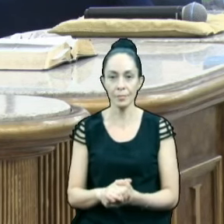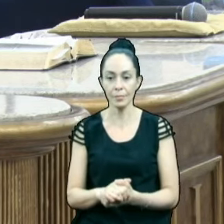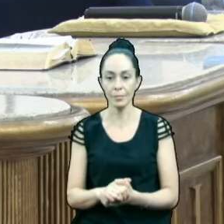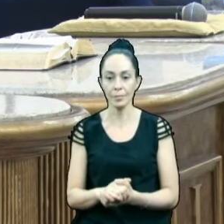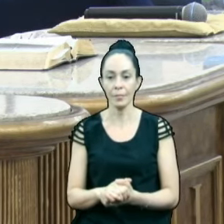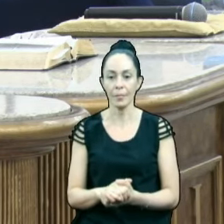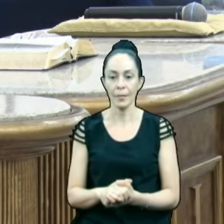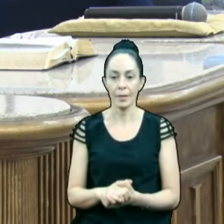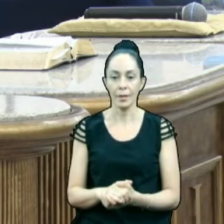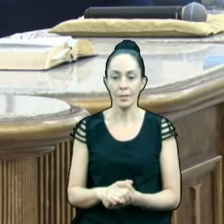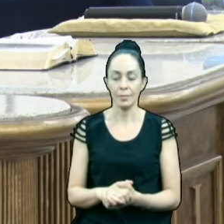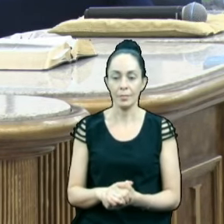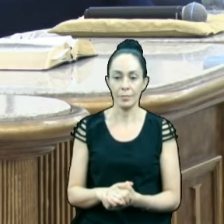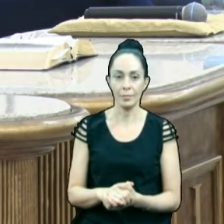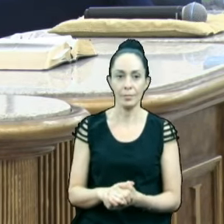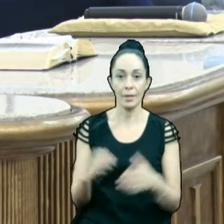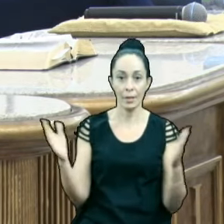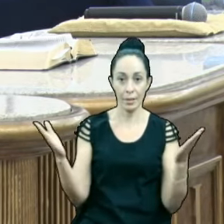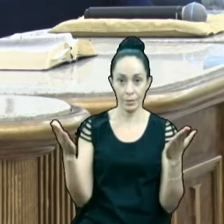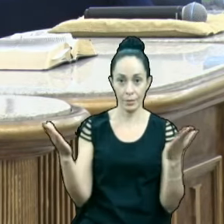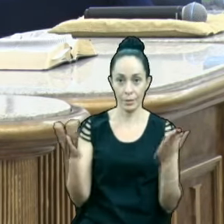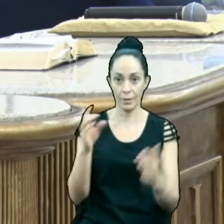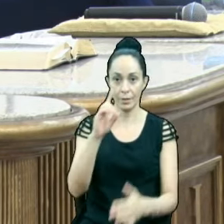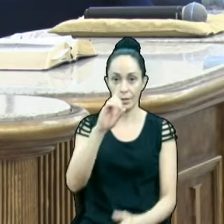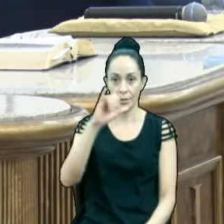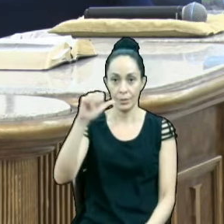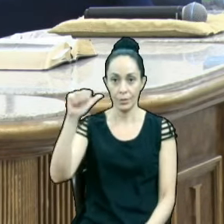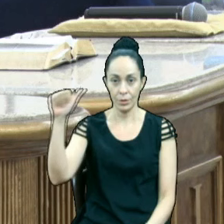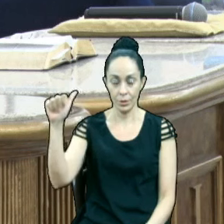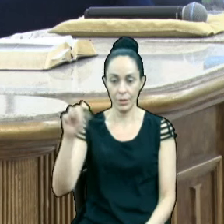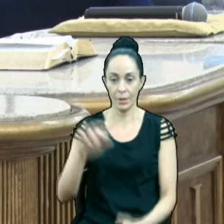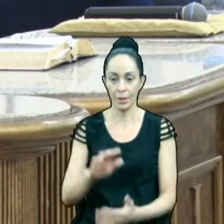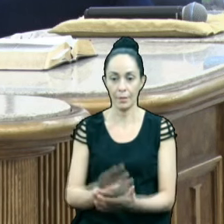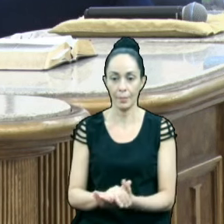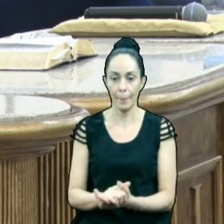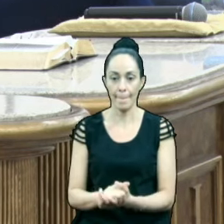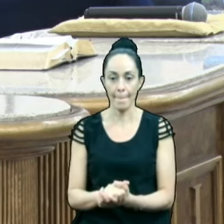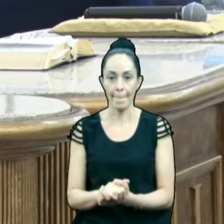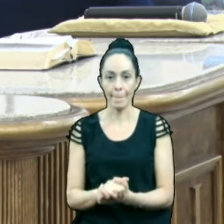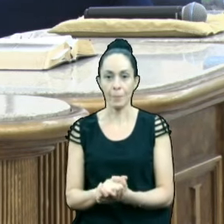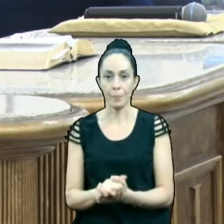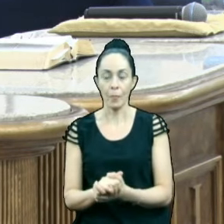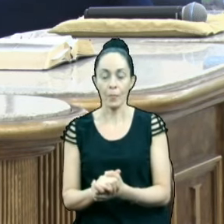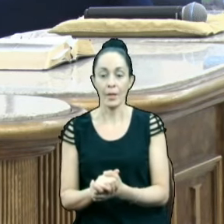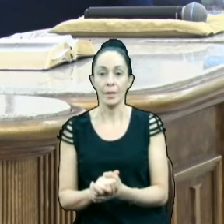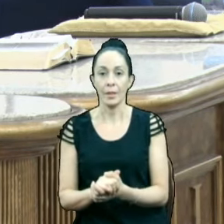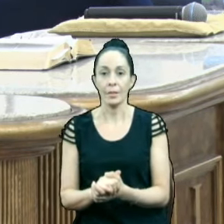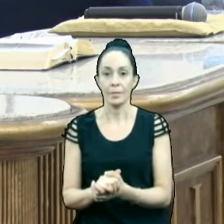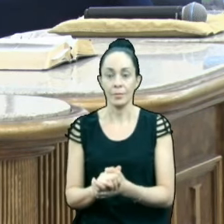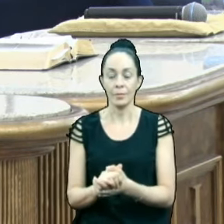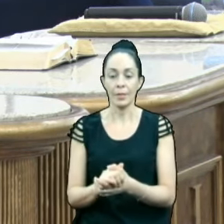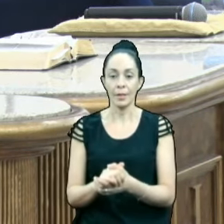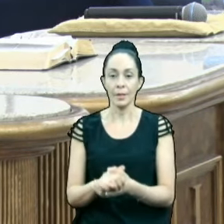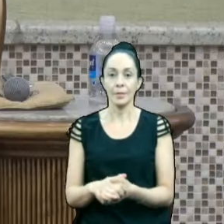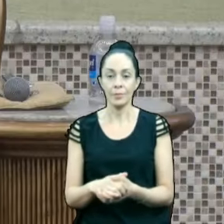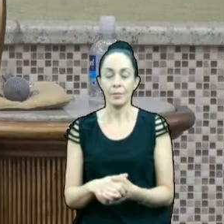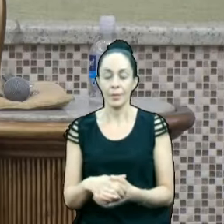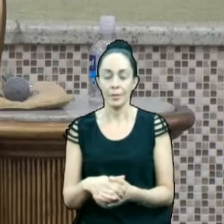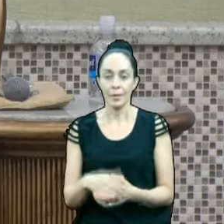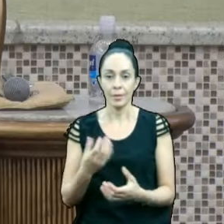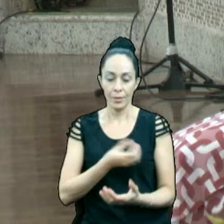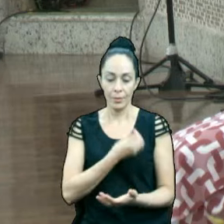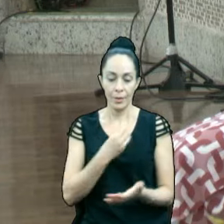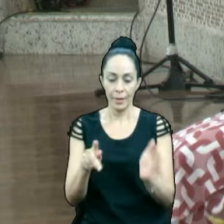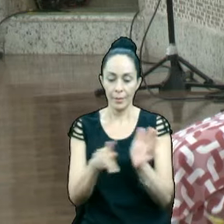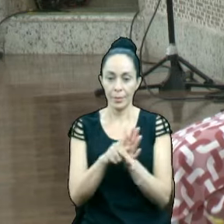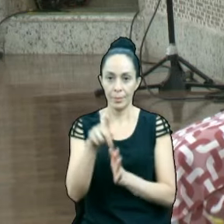eu vou falar qual é e fala inaugurando uma empresa que Deus deu para ele é iludida